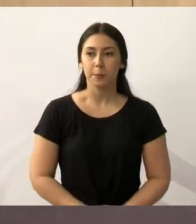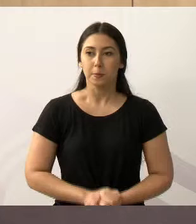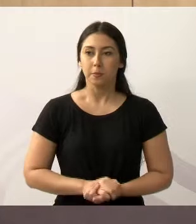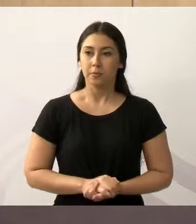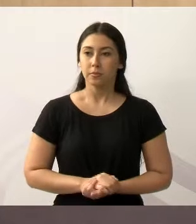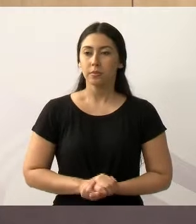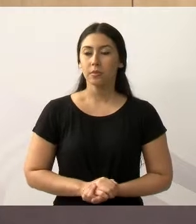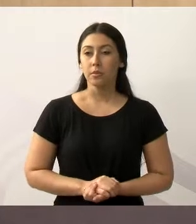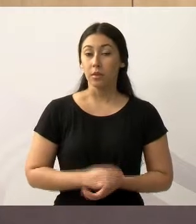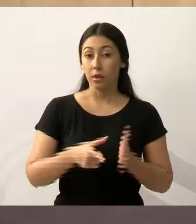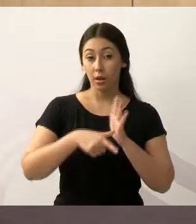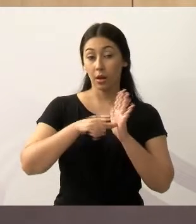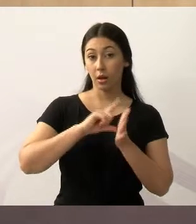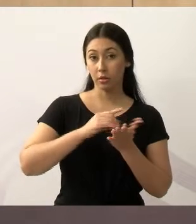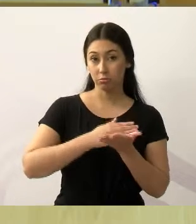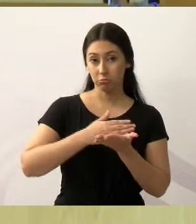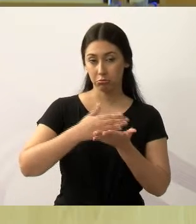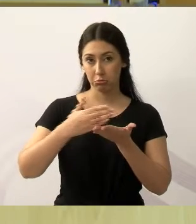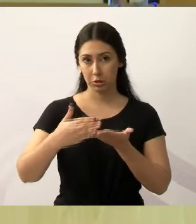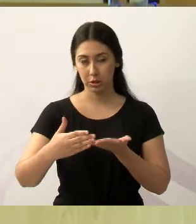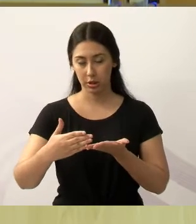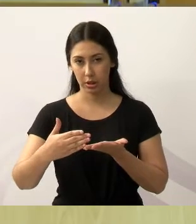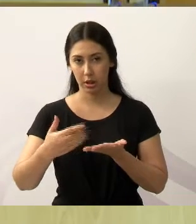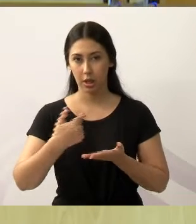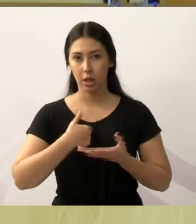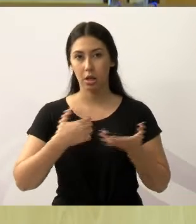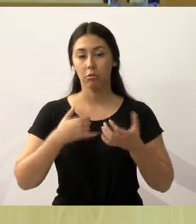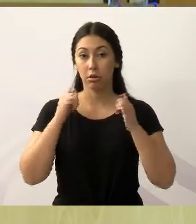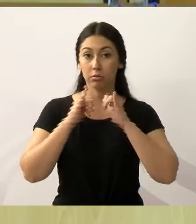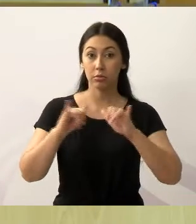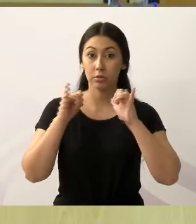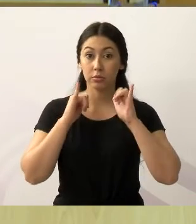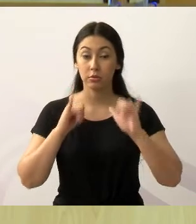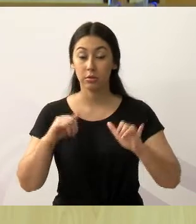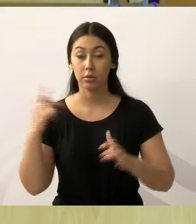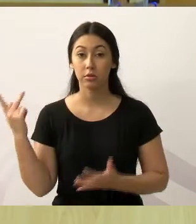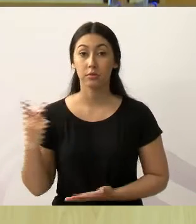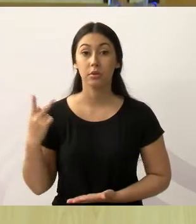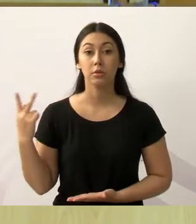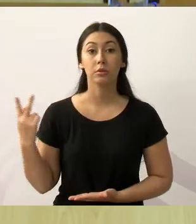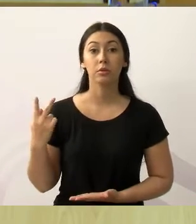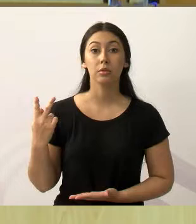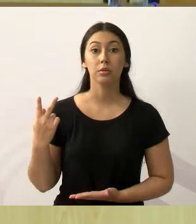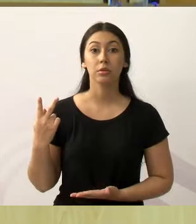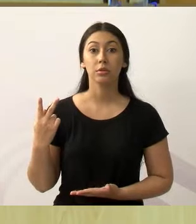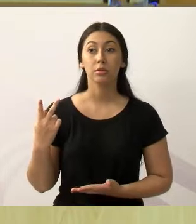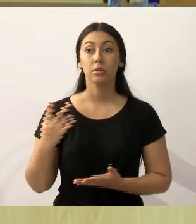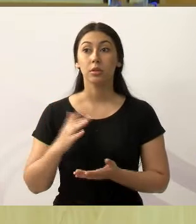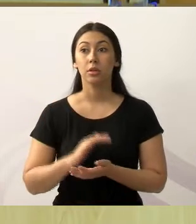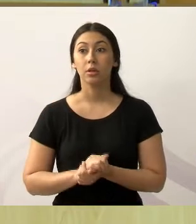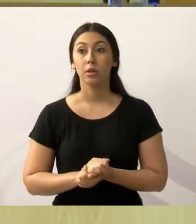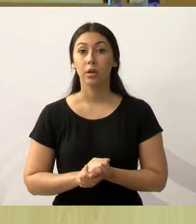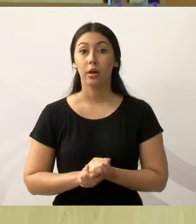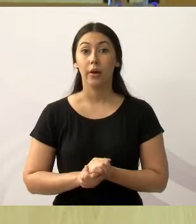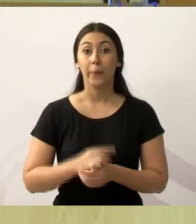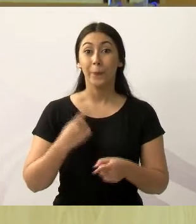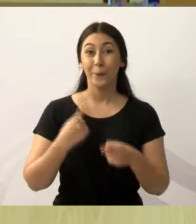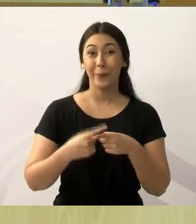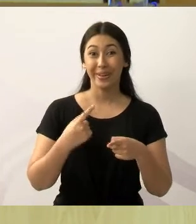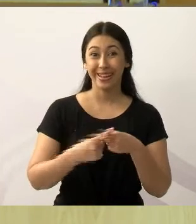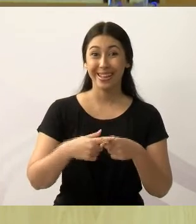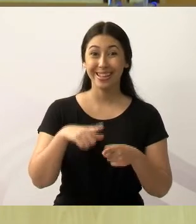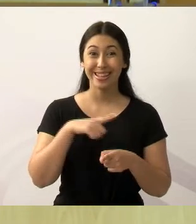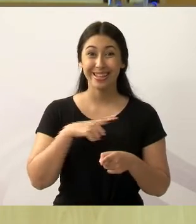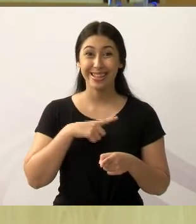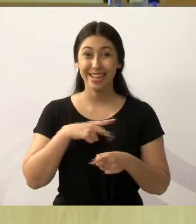e antes de darmos início à ordem do dia gostaria de comunicar os senhores vereadores por motivo da vehicula são de